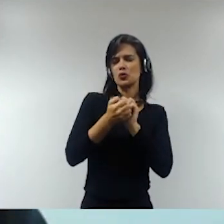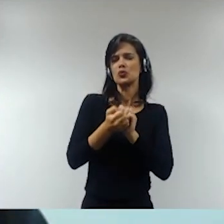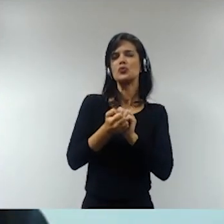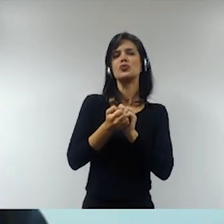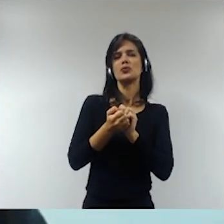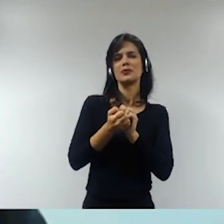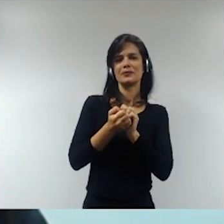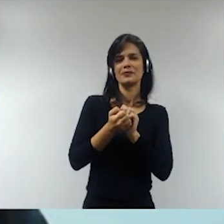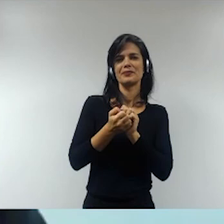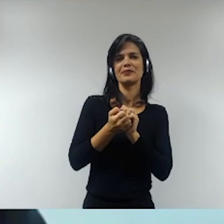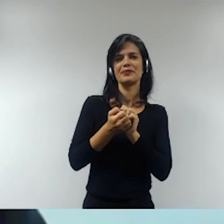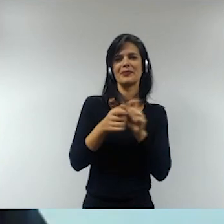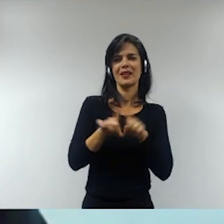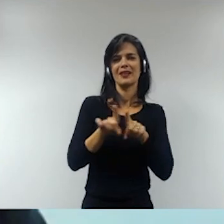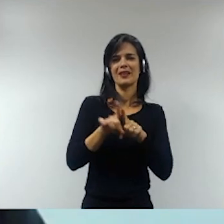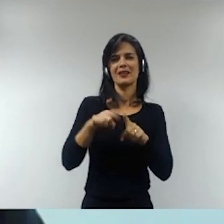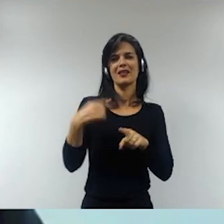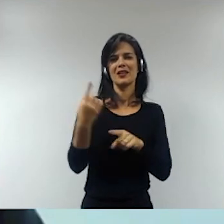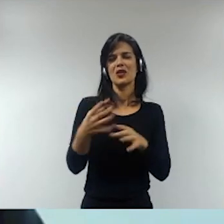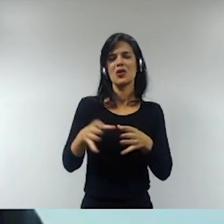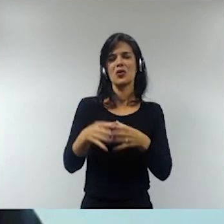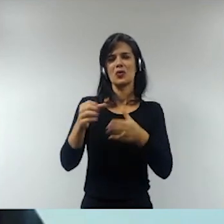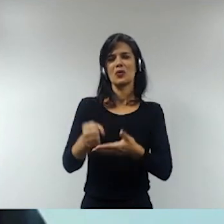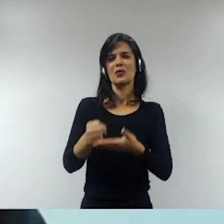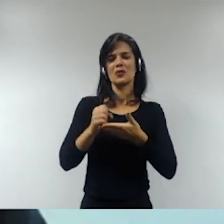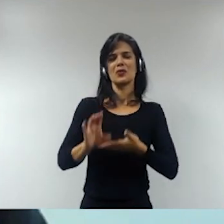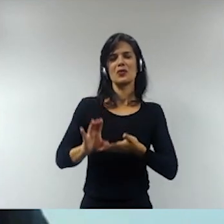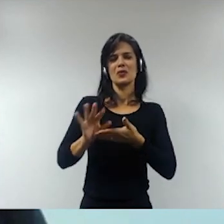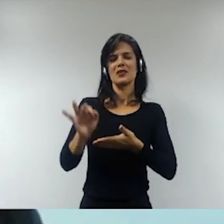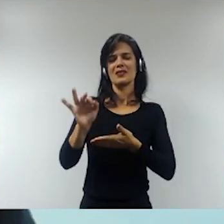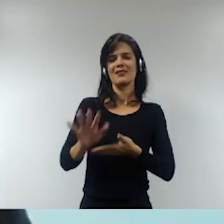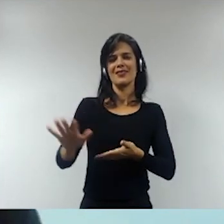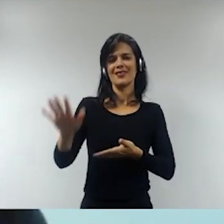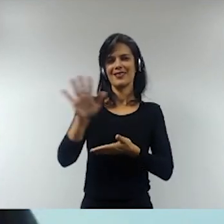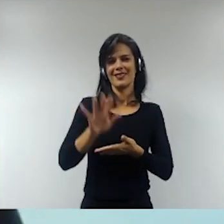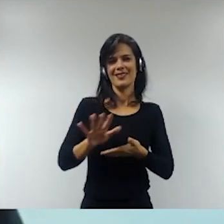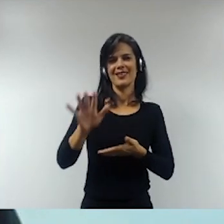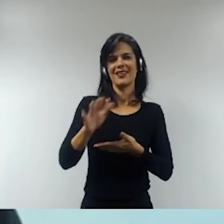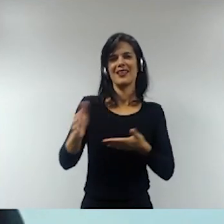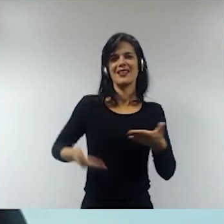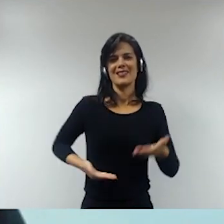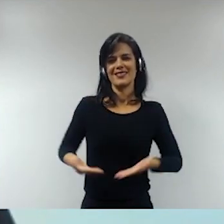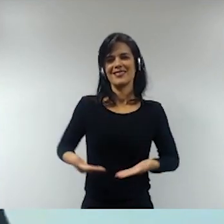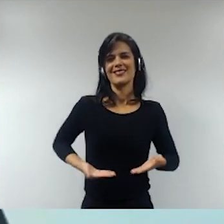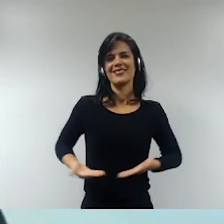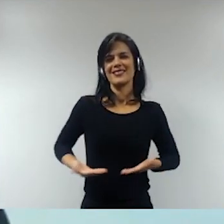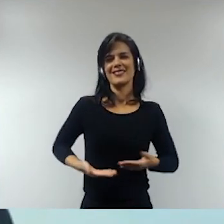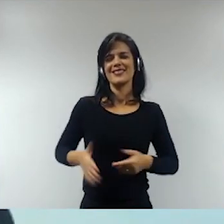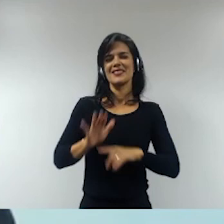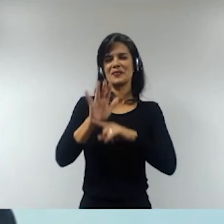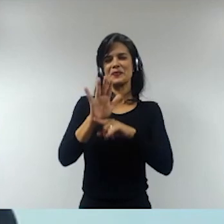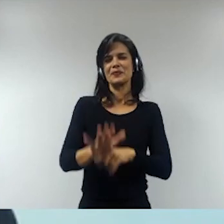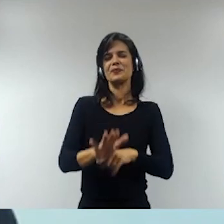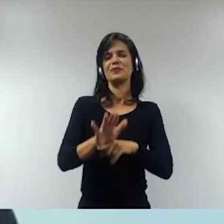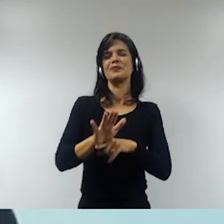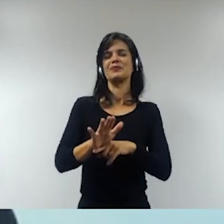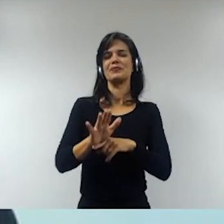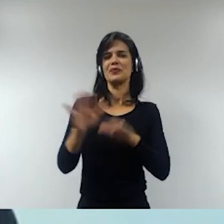os nossos apoiadores aqui do Conselho Federal, que são os funcionários que levam esse evento adiante.